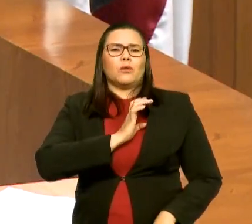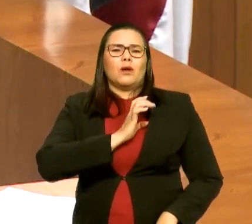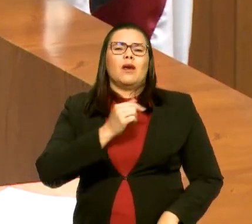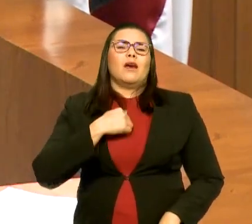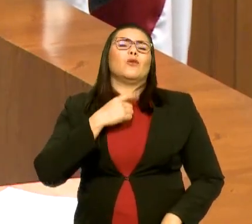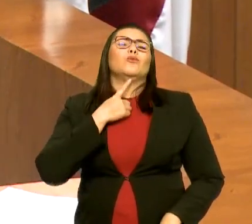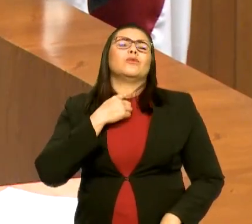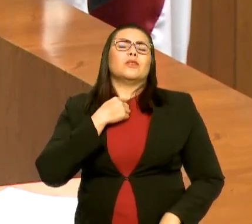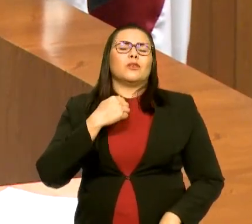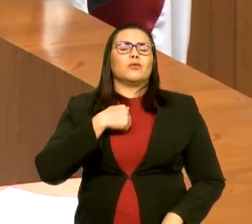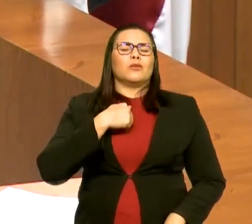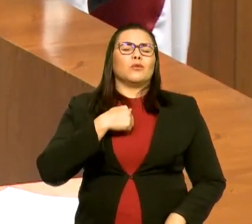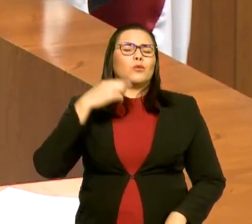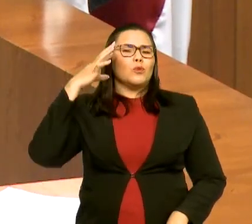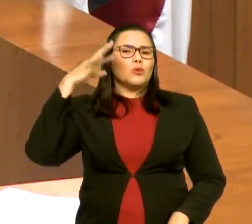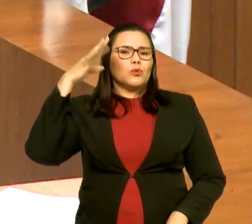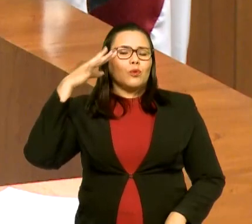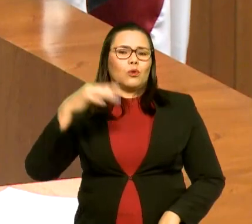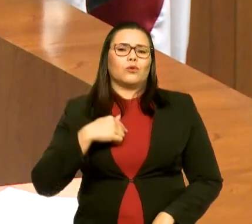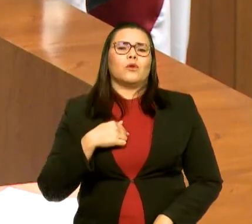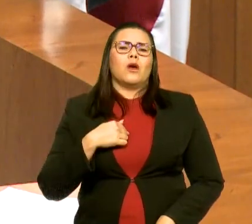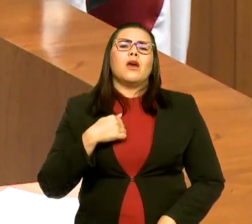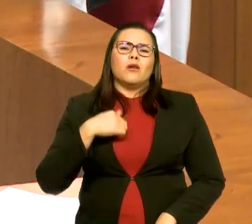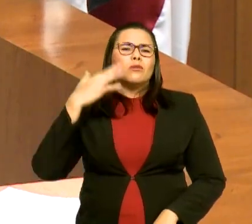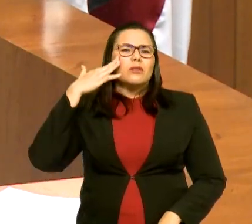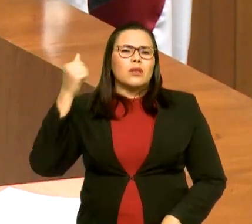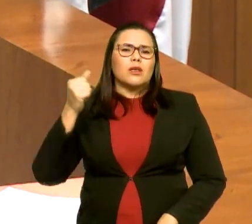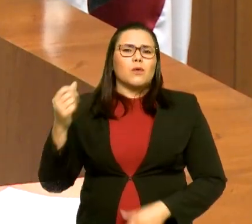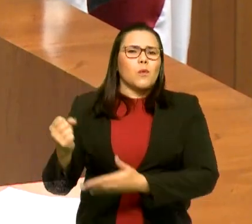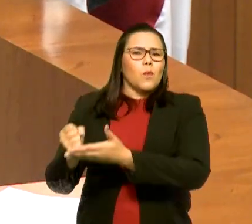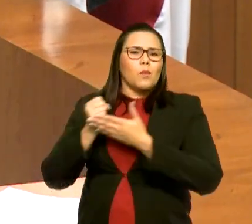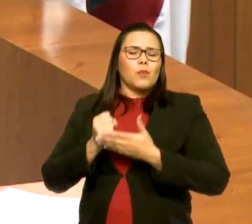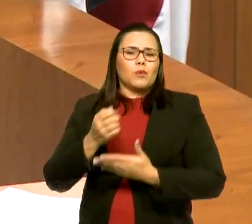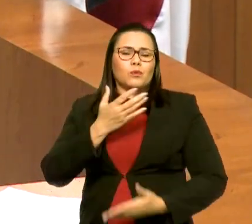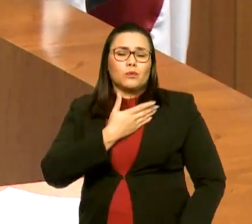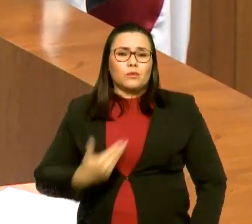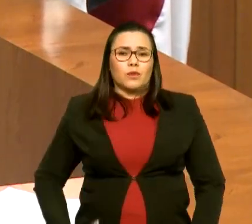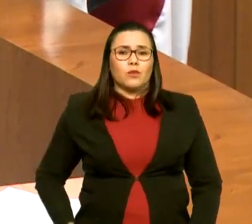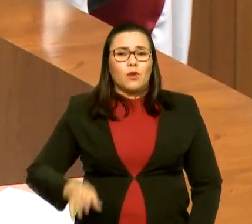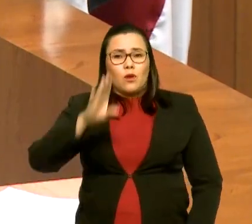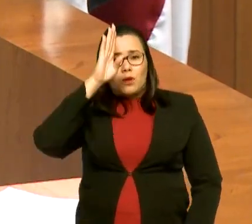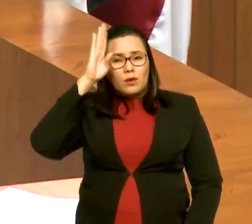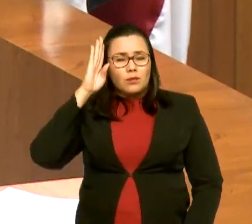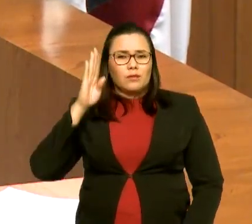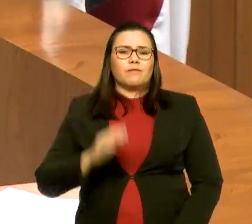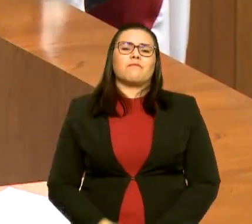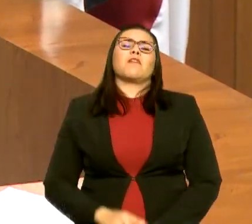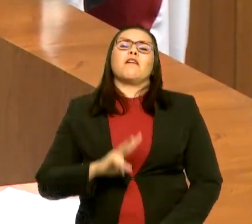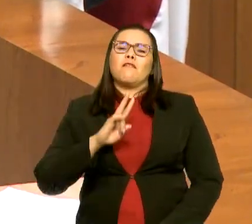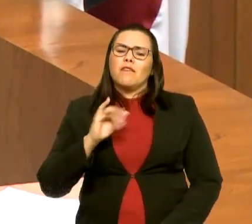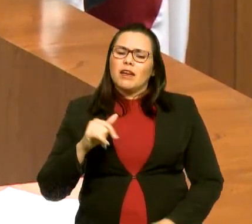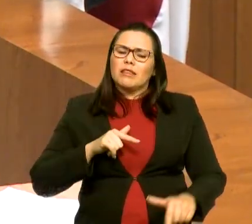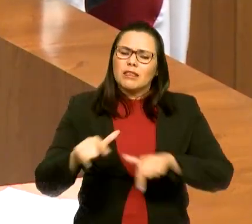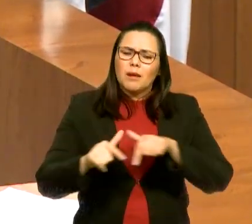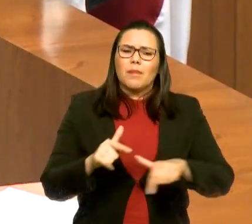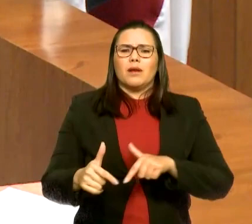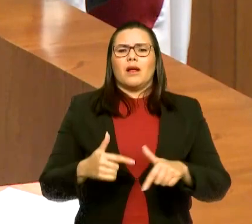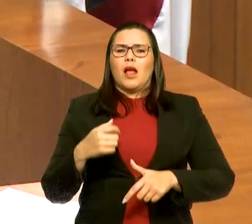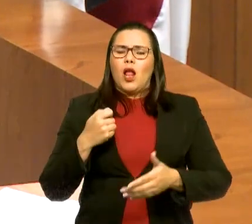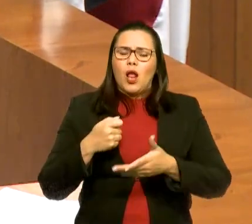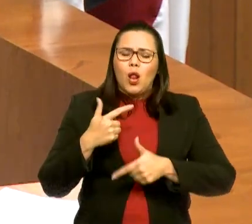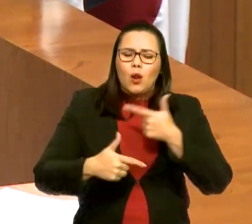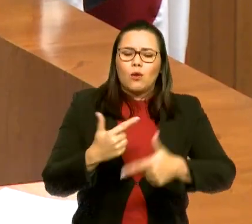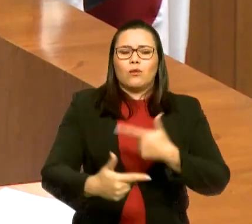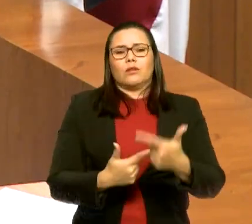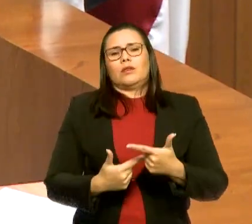desta casa, o governador Carlos Brandão, que muito tem feito pelo nosso Estado, irá trabalhar com todas as suas forças.